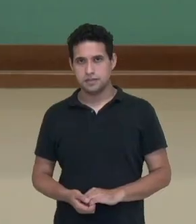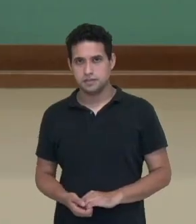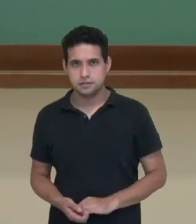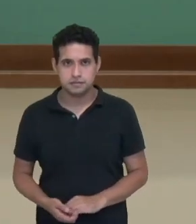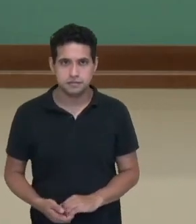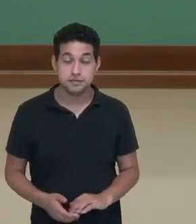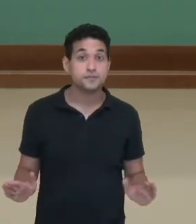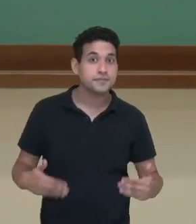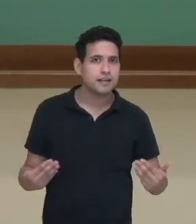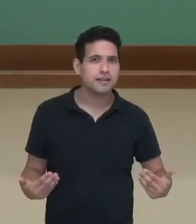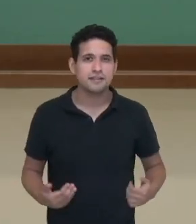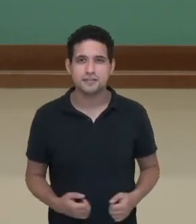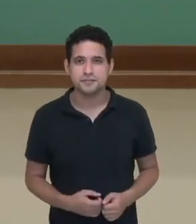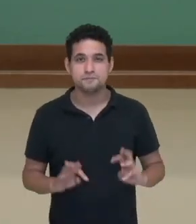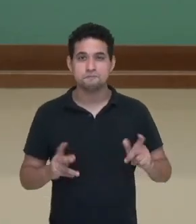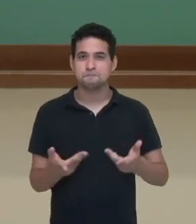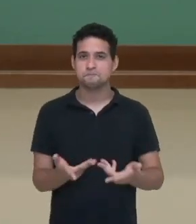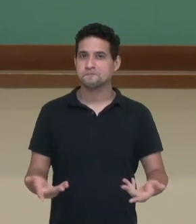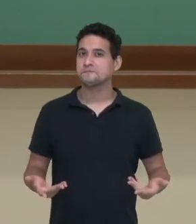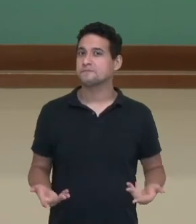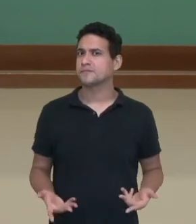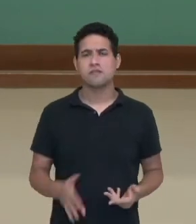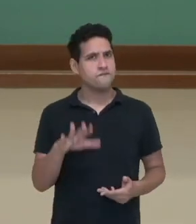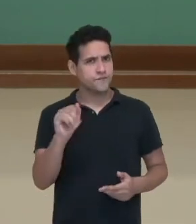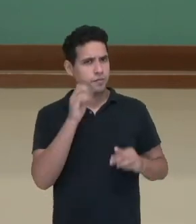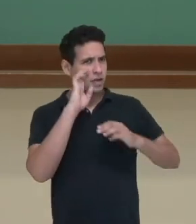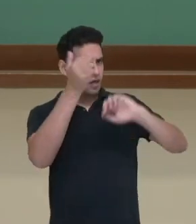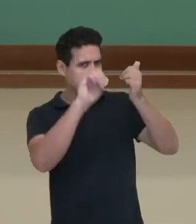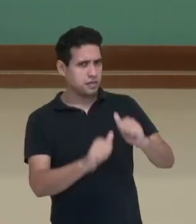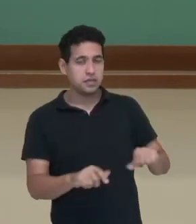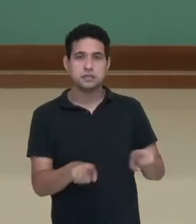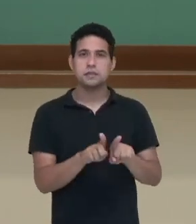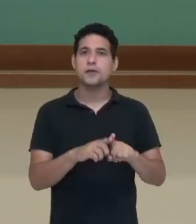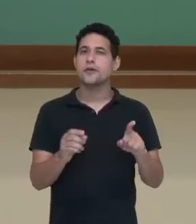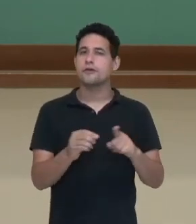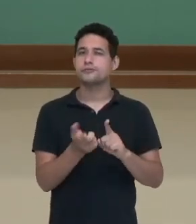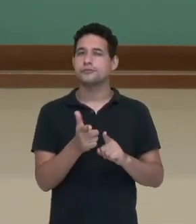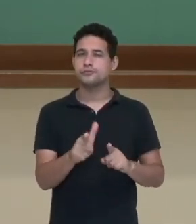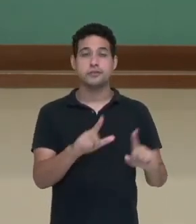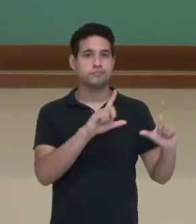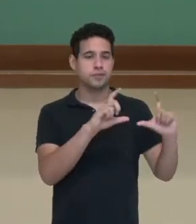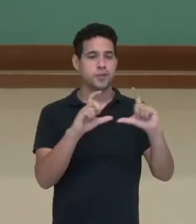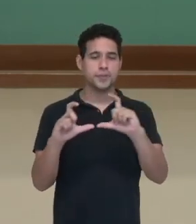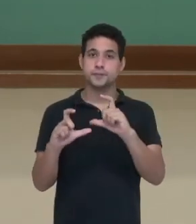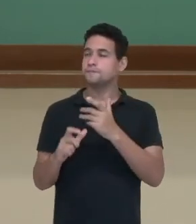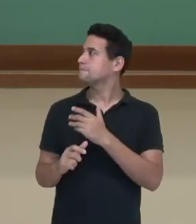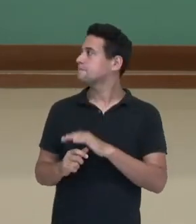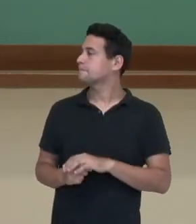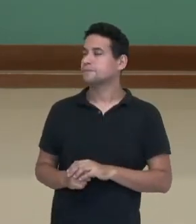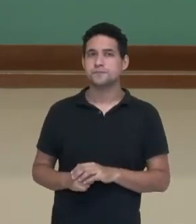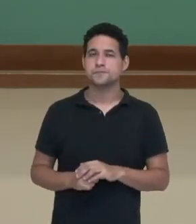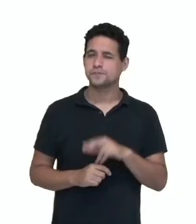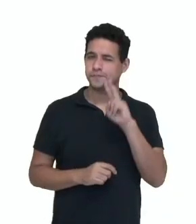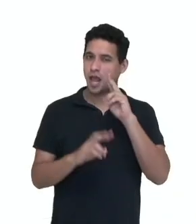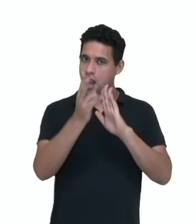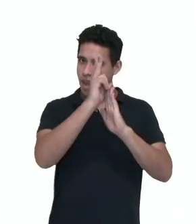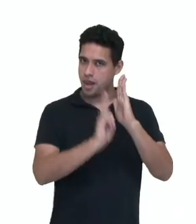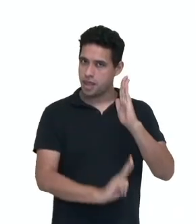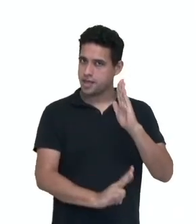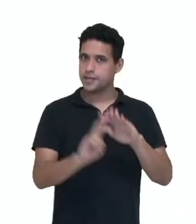E aí, chicos e chicas, vamos ver aqui o cómic novamente? Olá, pájaros em